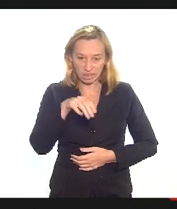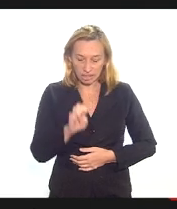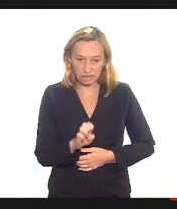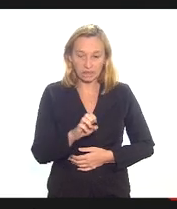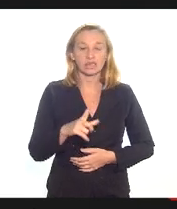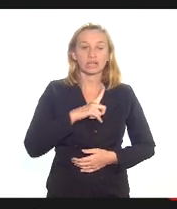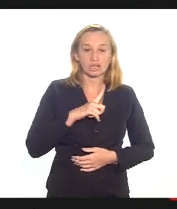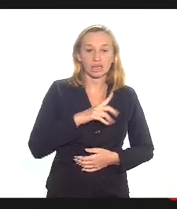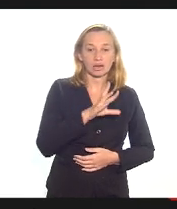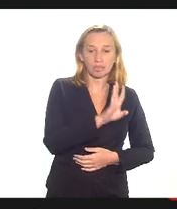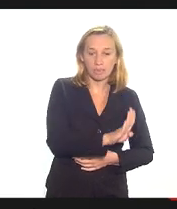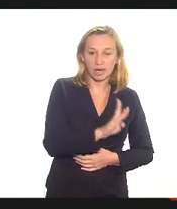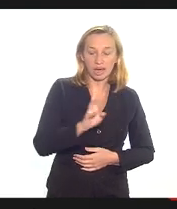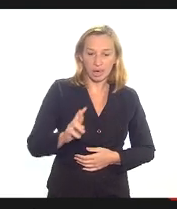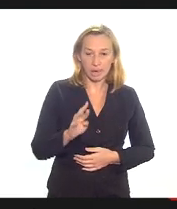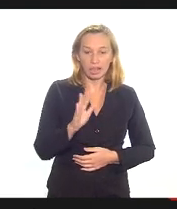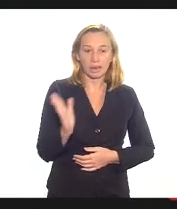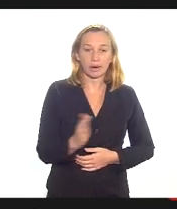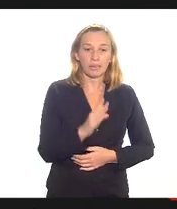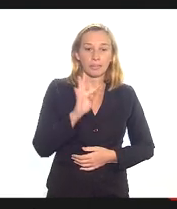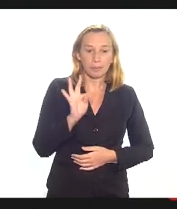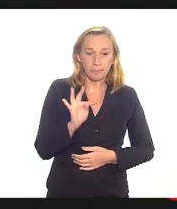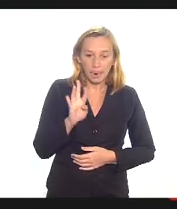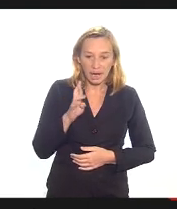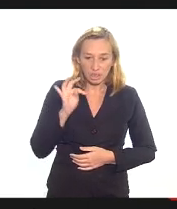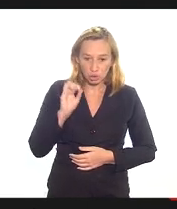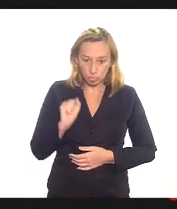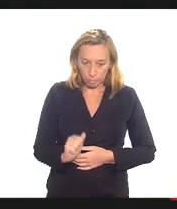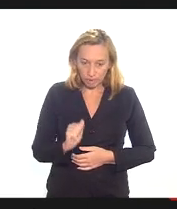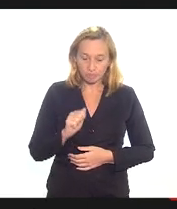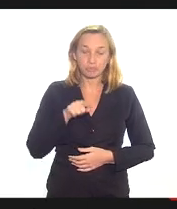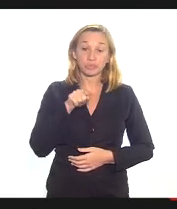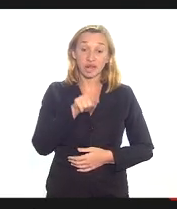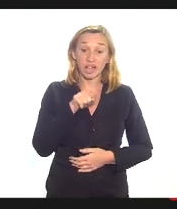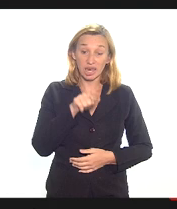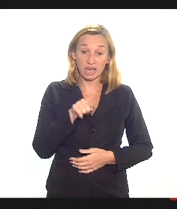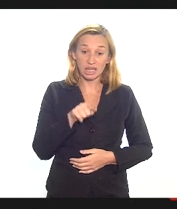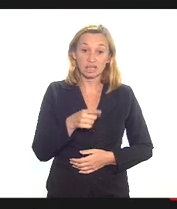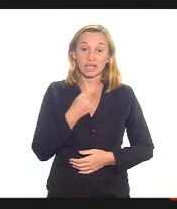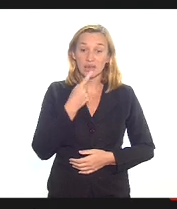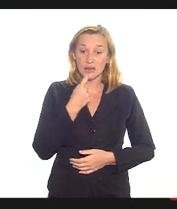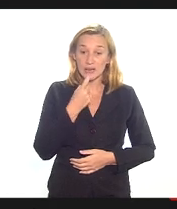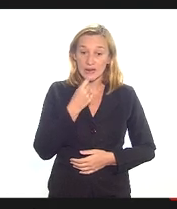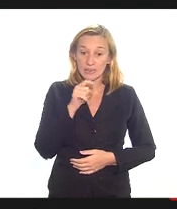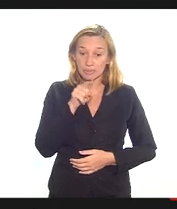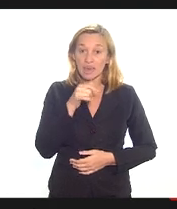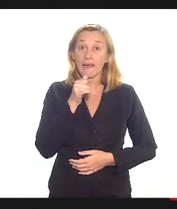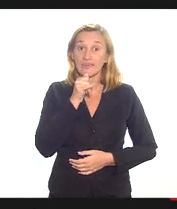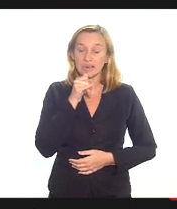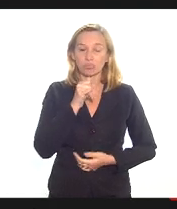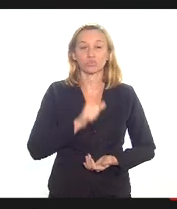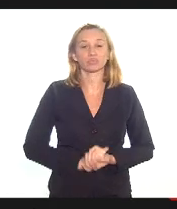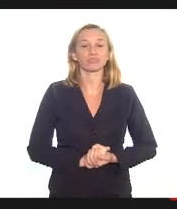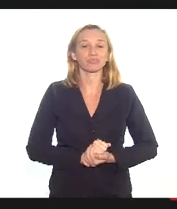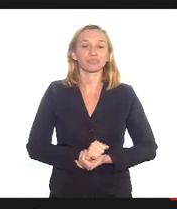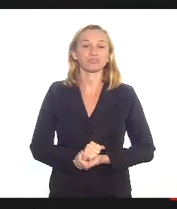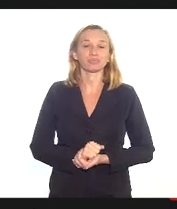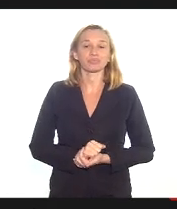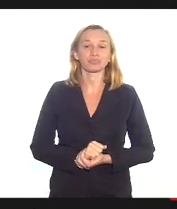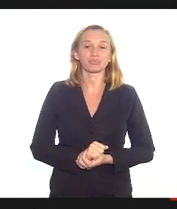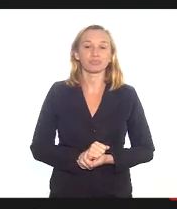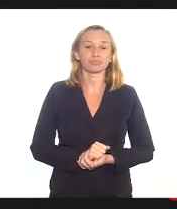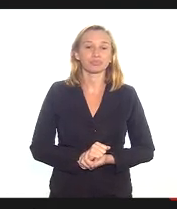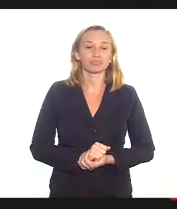de Barracuda. Então, esse polígono vermelho, por exemplo, ele é